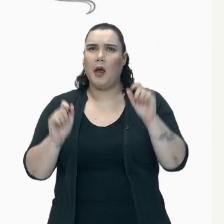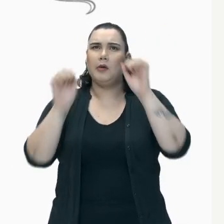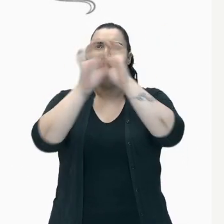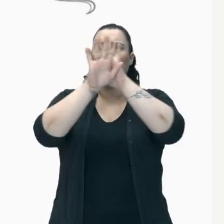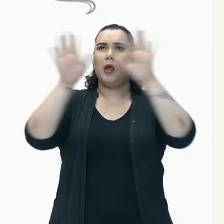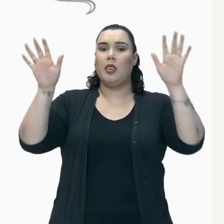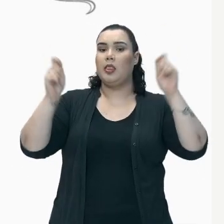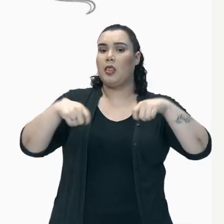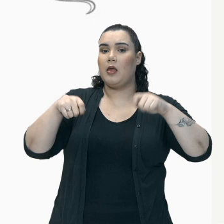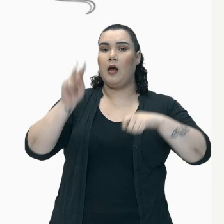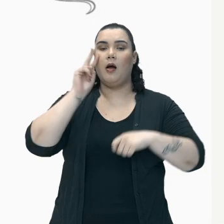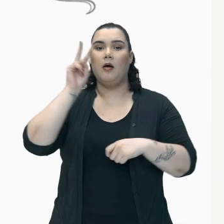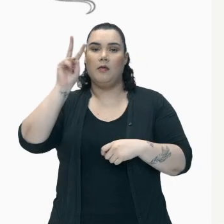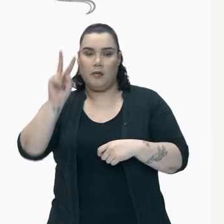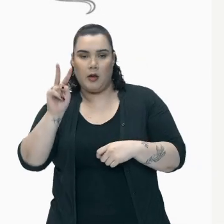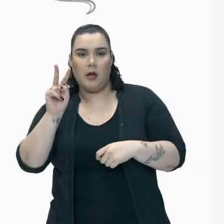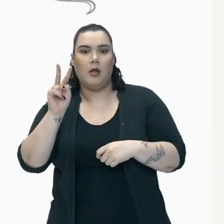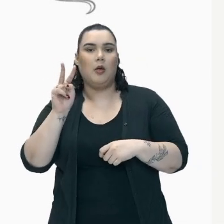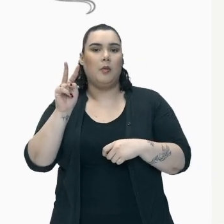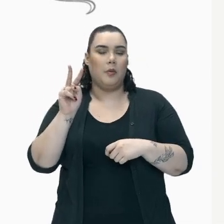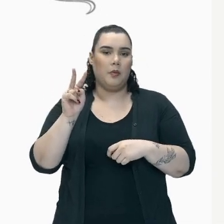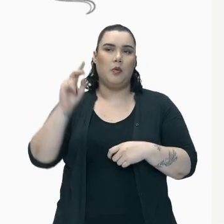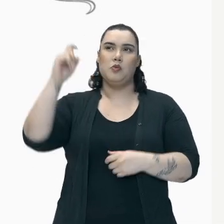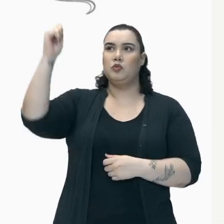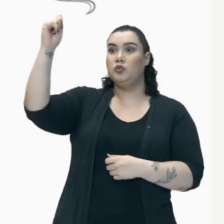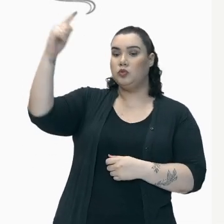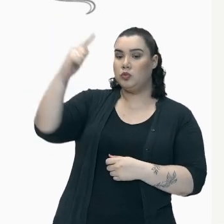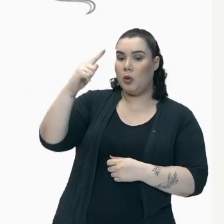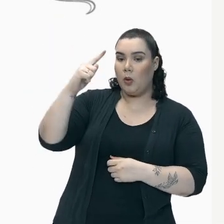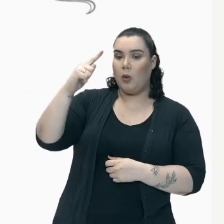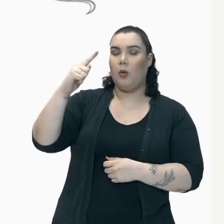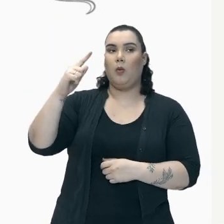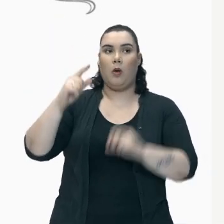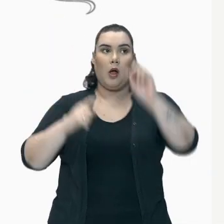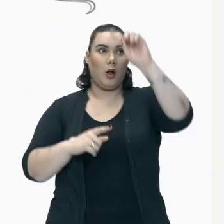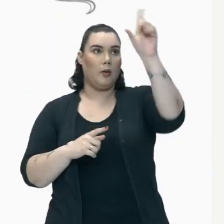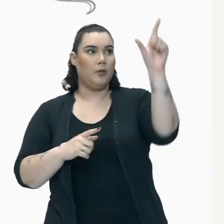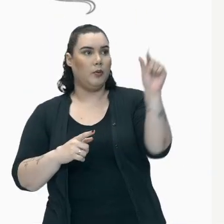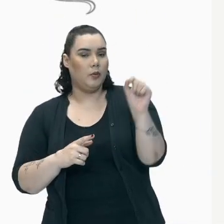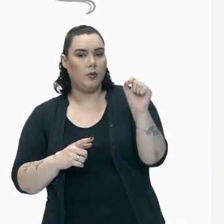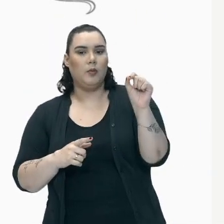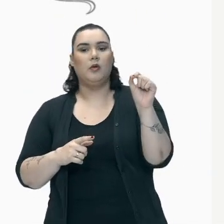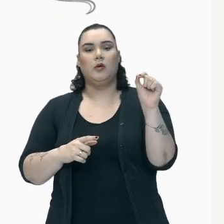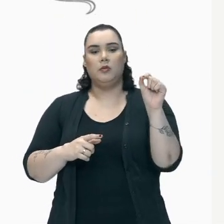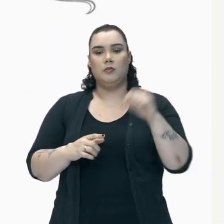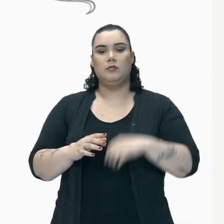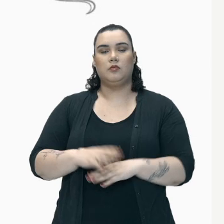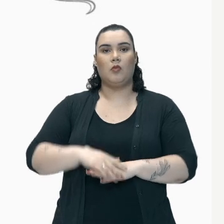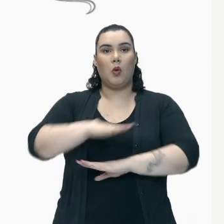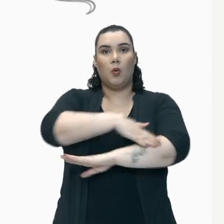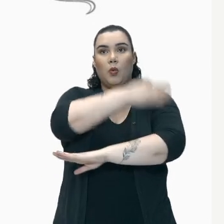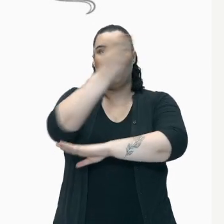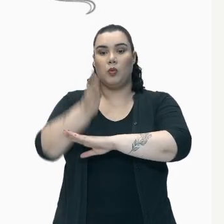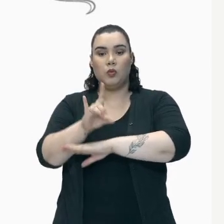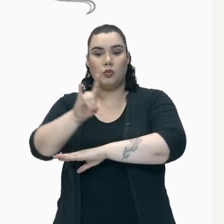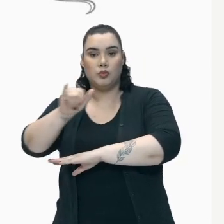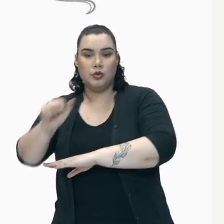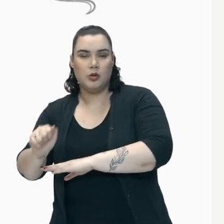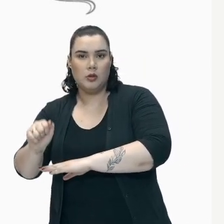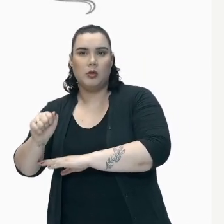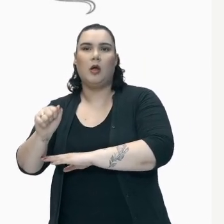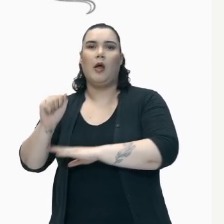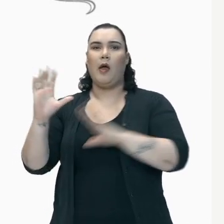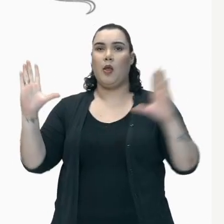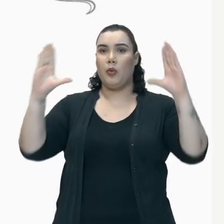eram visíveis, né? Só com os olhos, ou seja, o Sol, a Lua, o dia, a